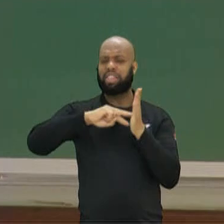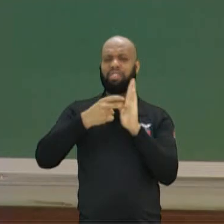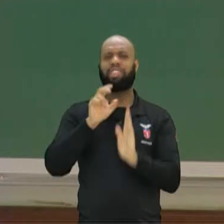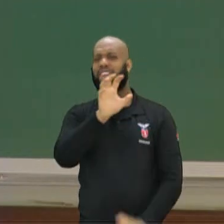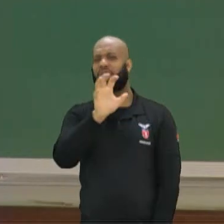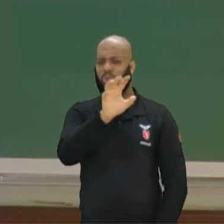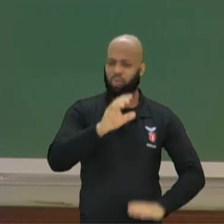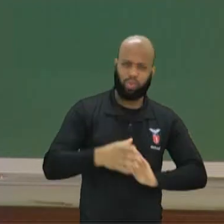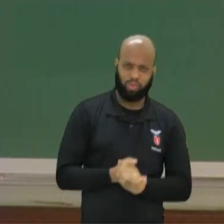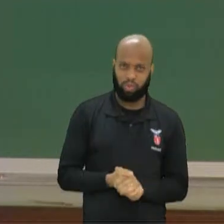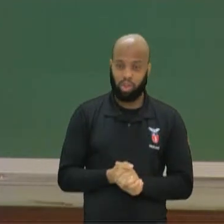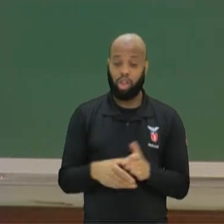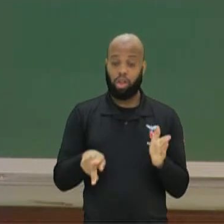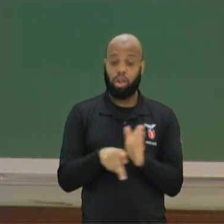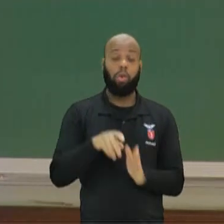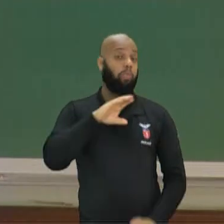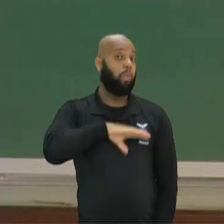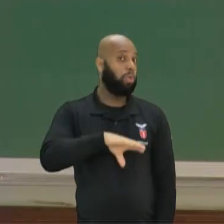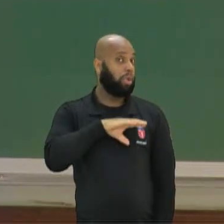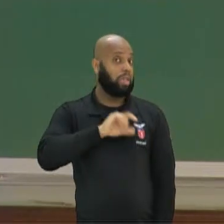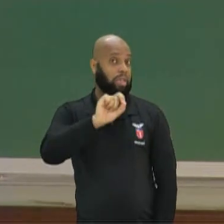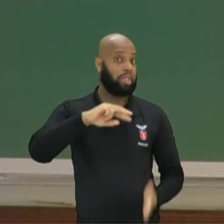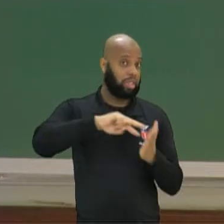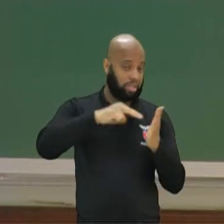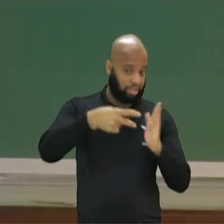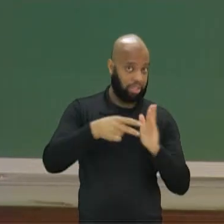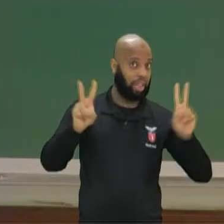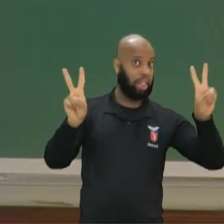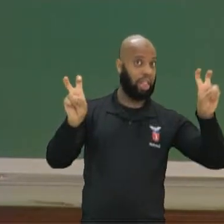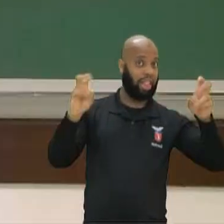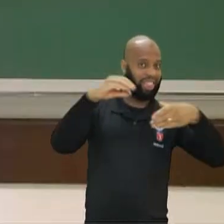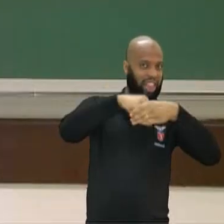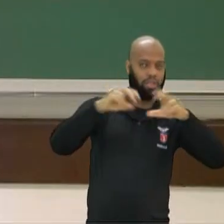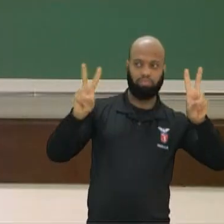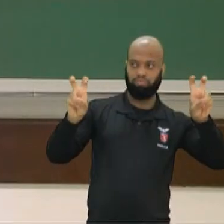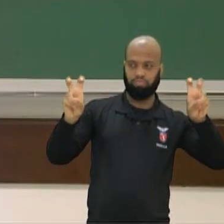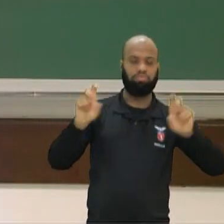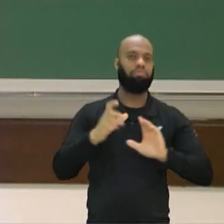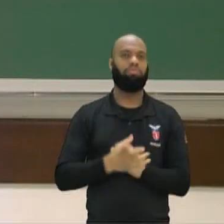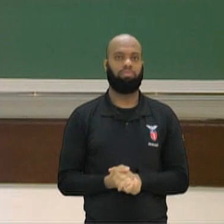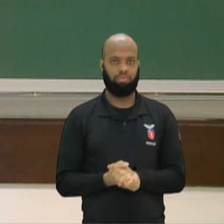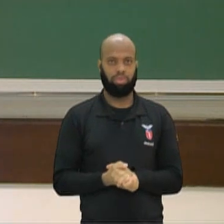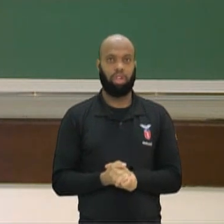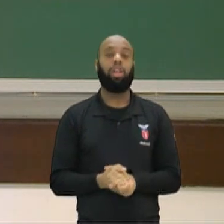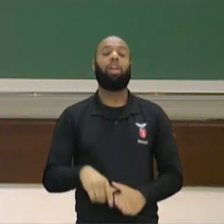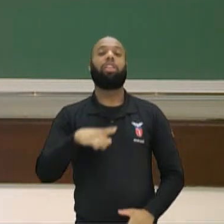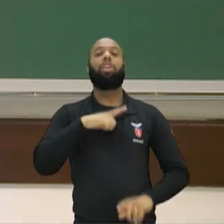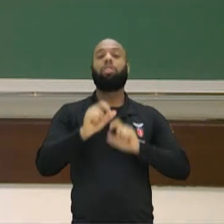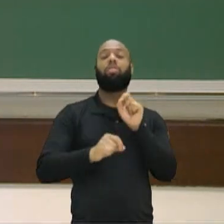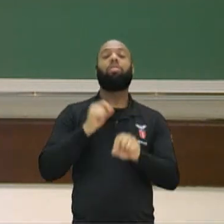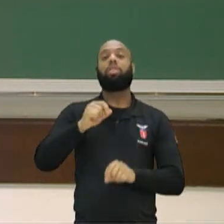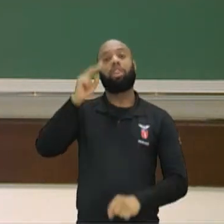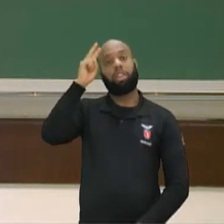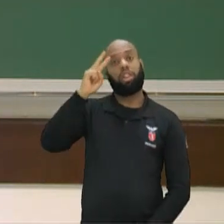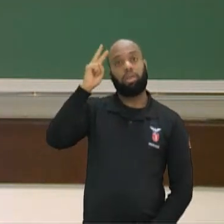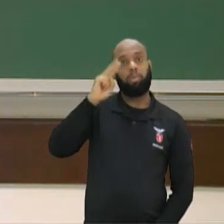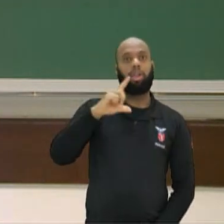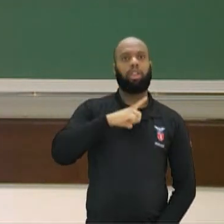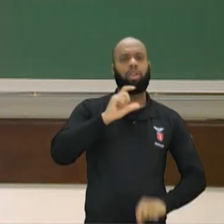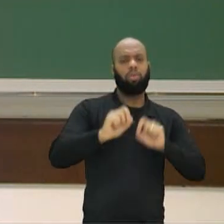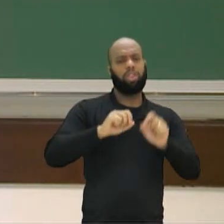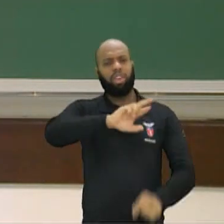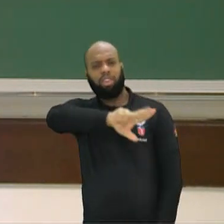chin up significa em português? Então, assim, primeiro, uma coisa que a gente tem que ter em mente é, muitas